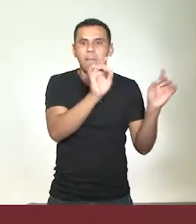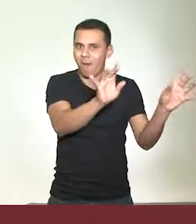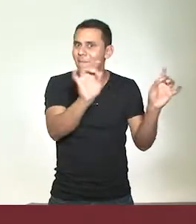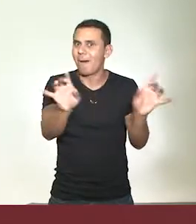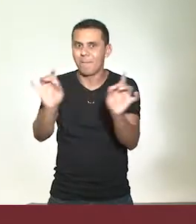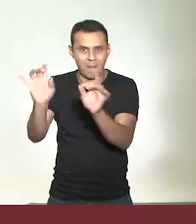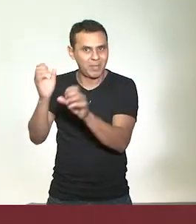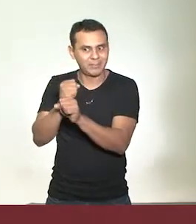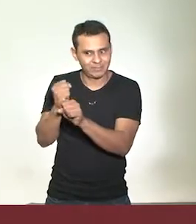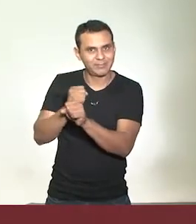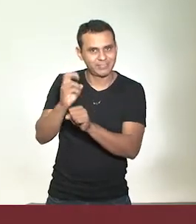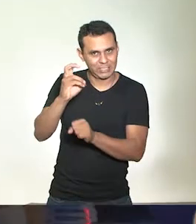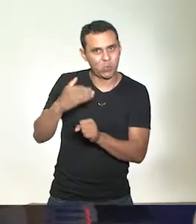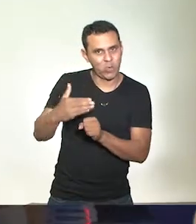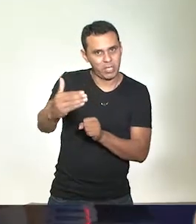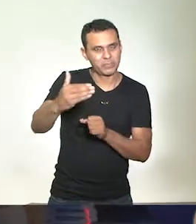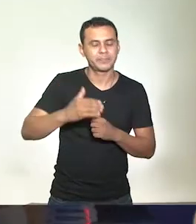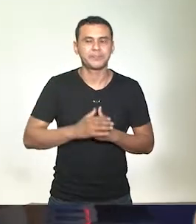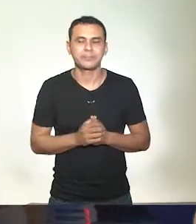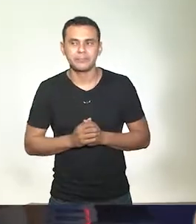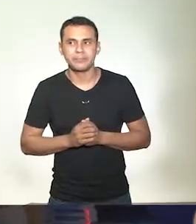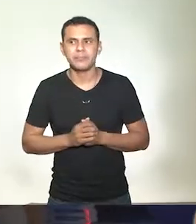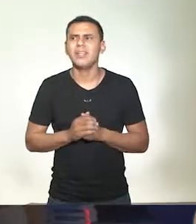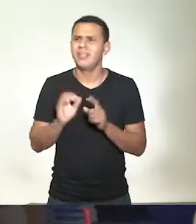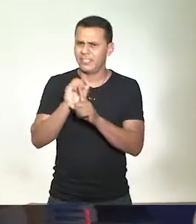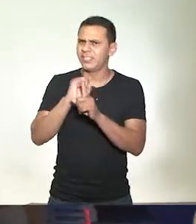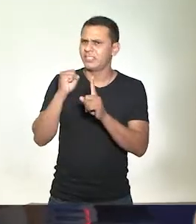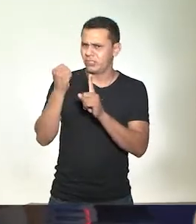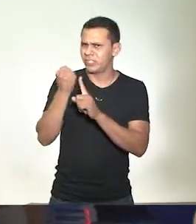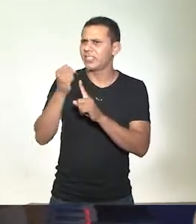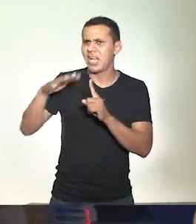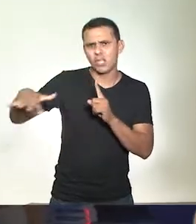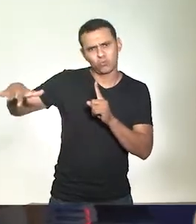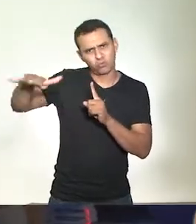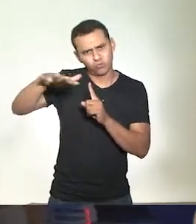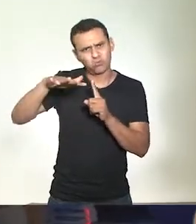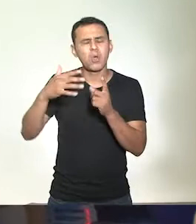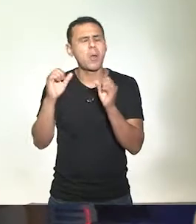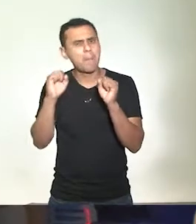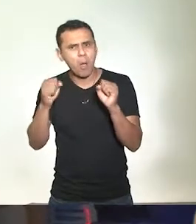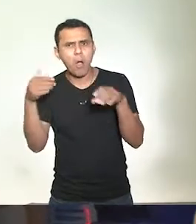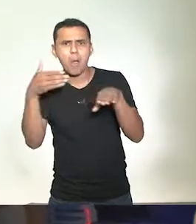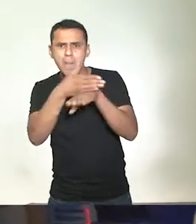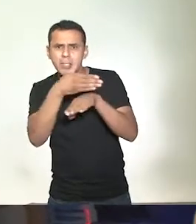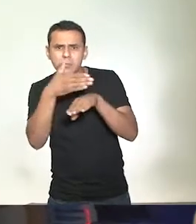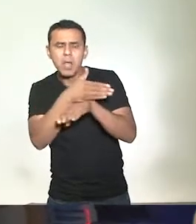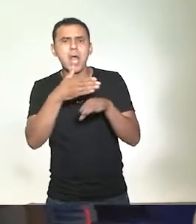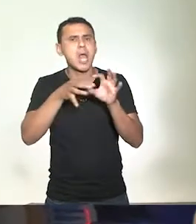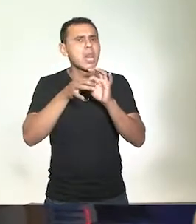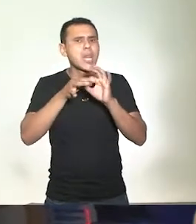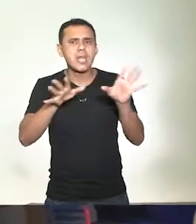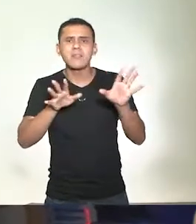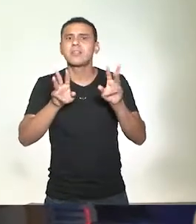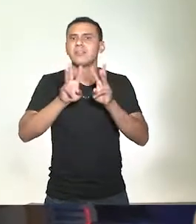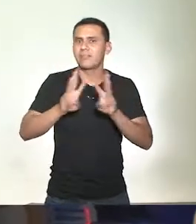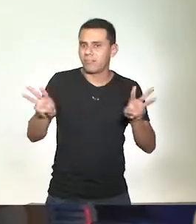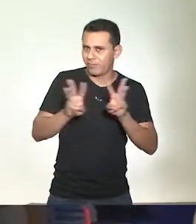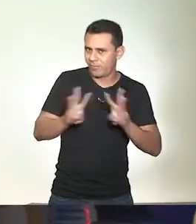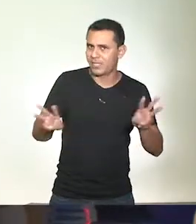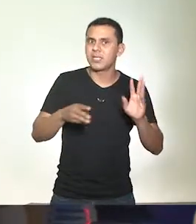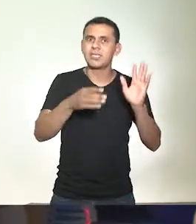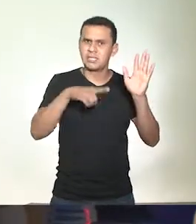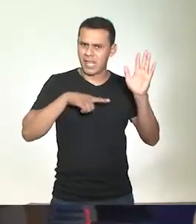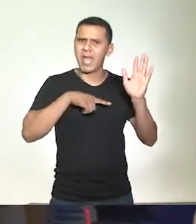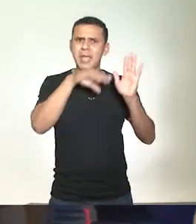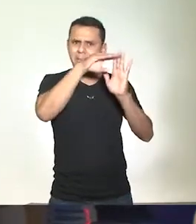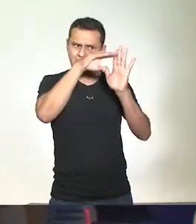nesses cinco anos vindouros e essa série A a sociedade em geral a comunidade ela pode participar dessa consulta pública virtual através de